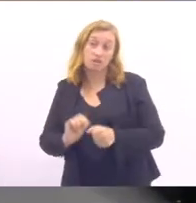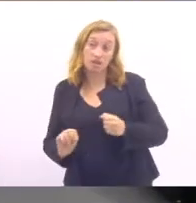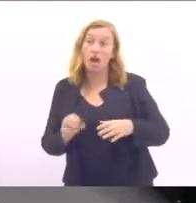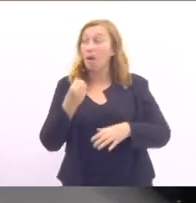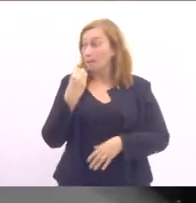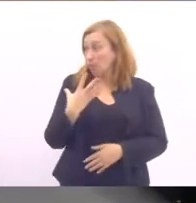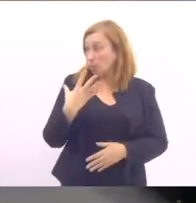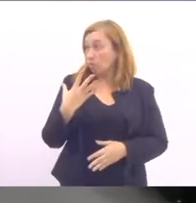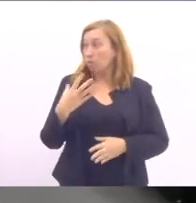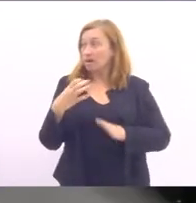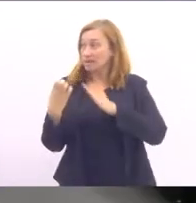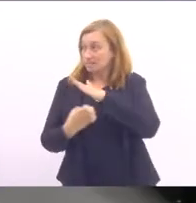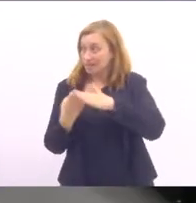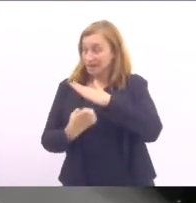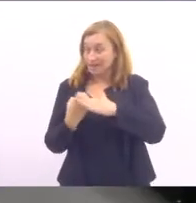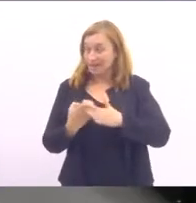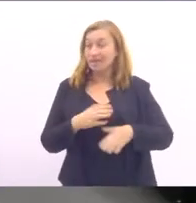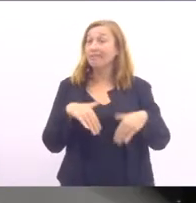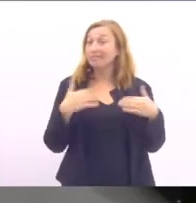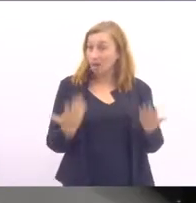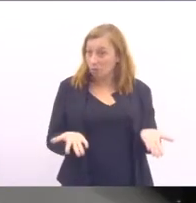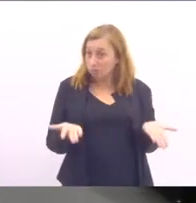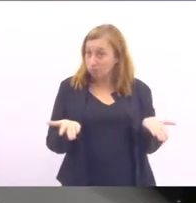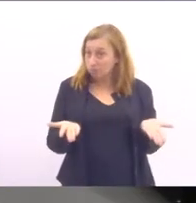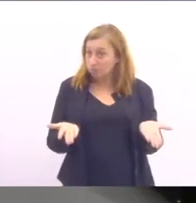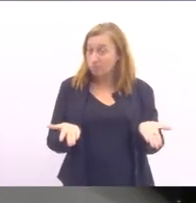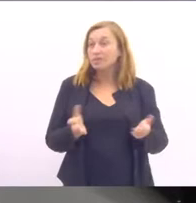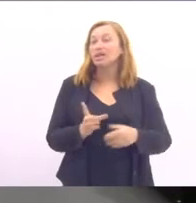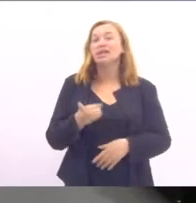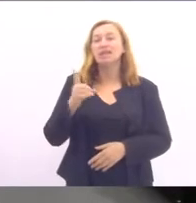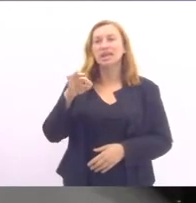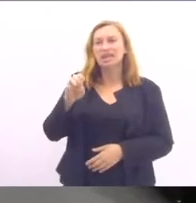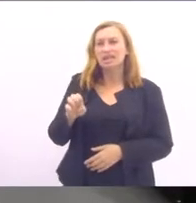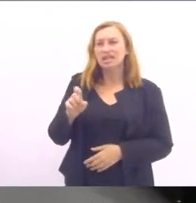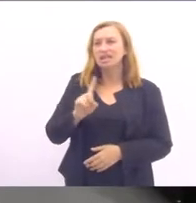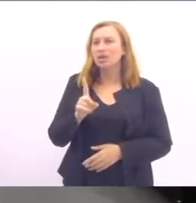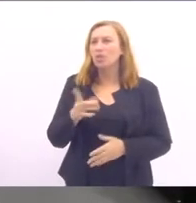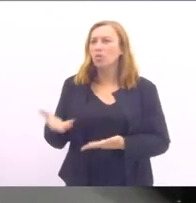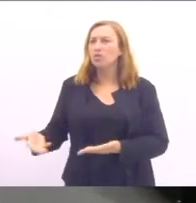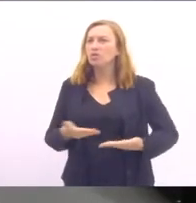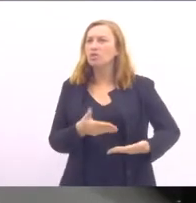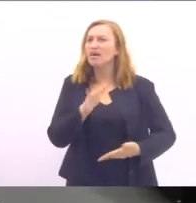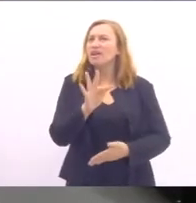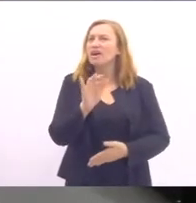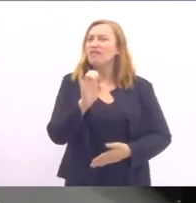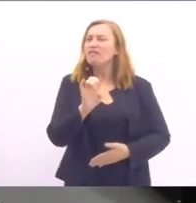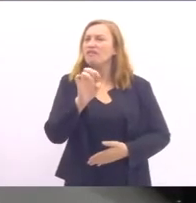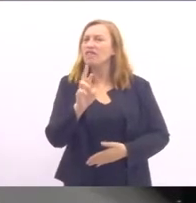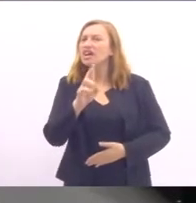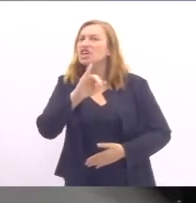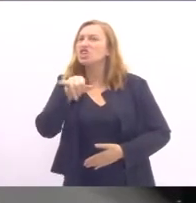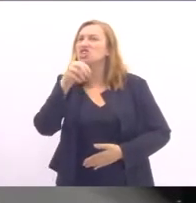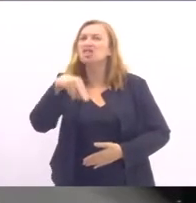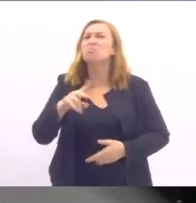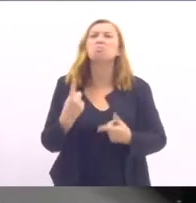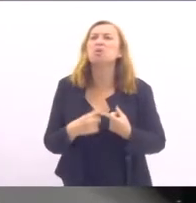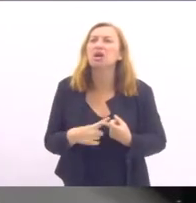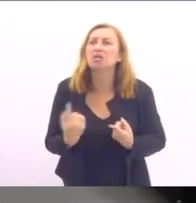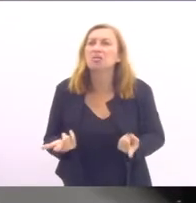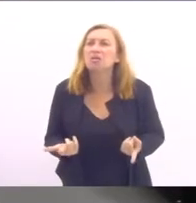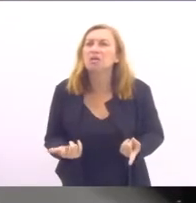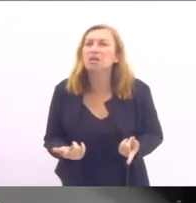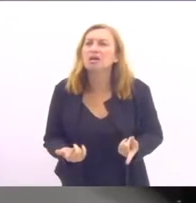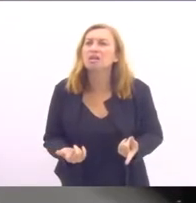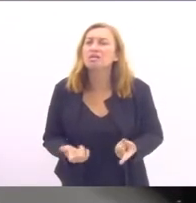as empresas. Então, o Denis, a gente não convidou a Firjan? Não. Por quê?